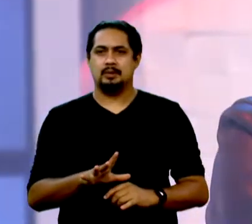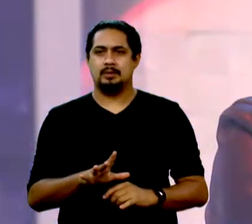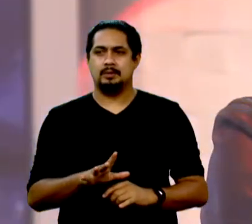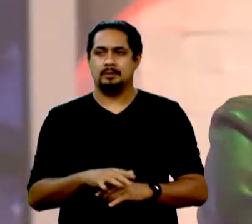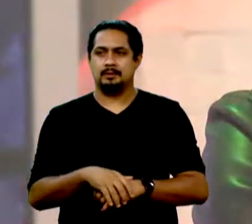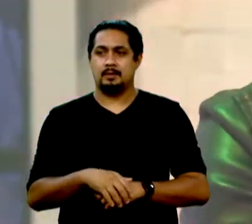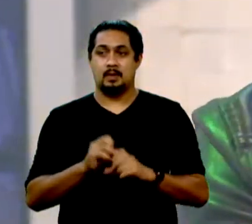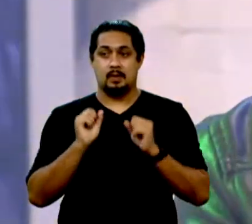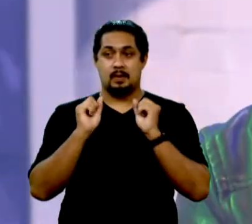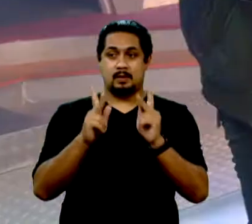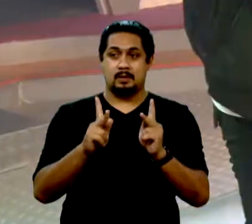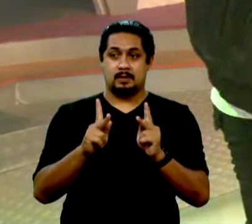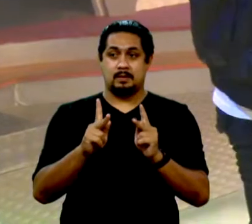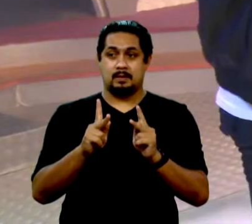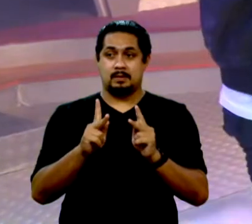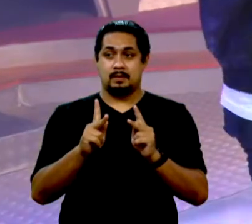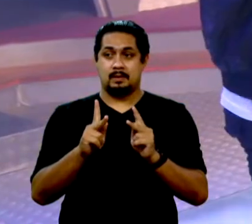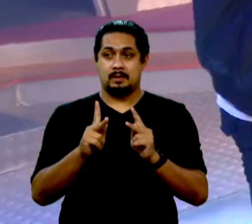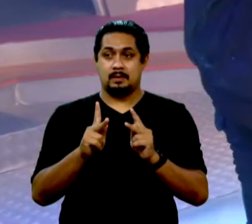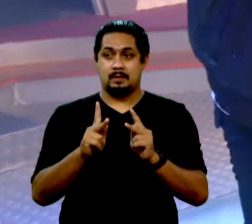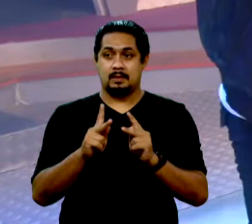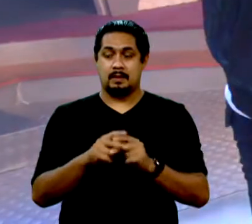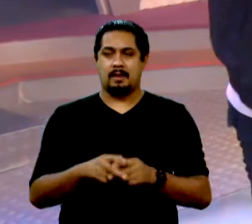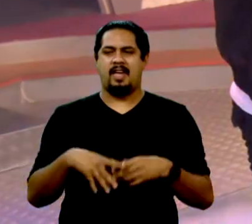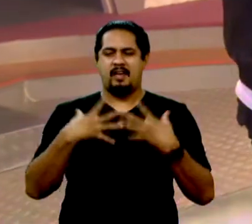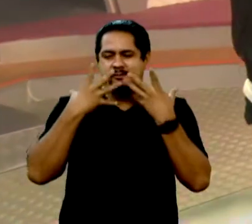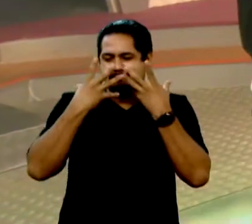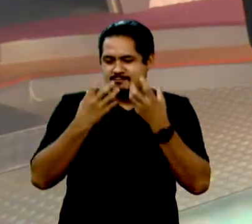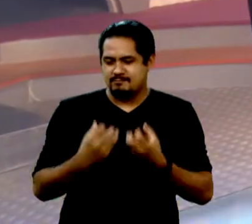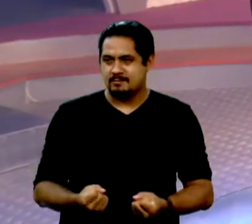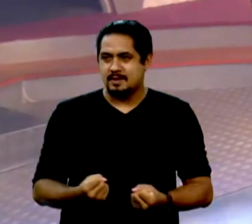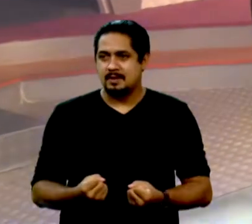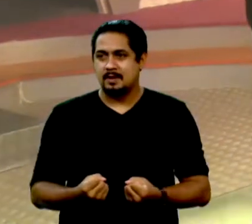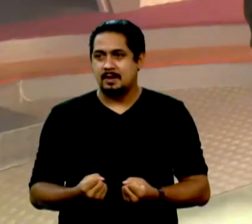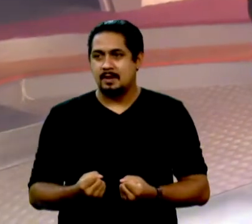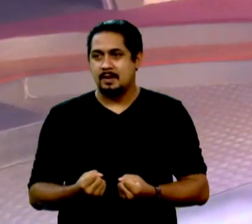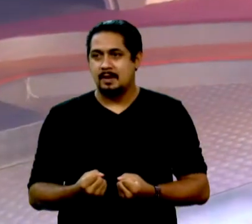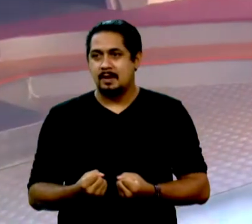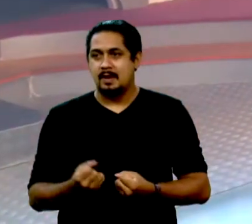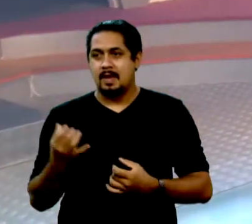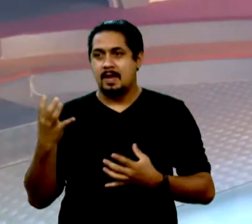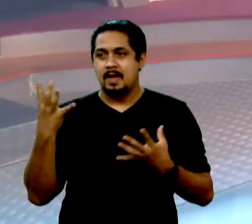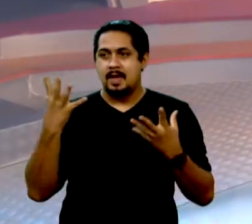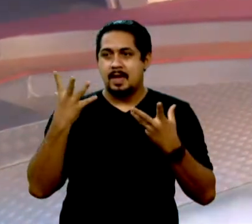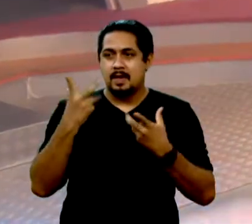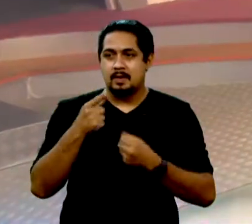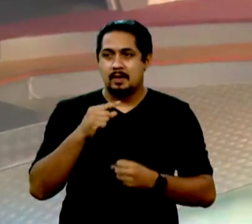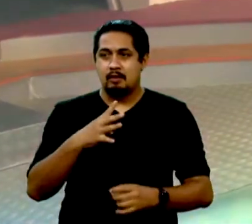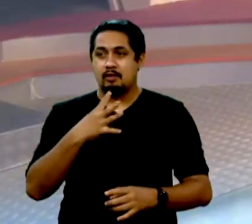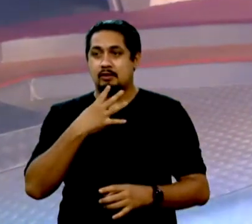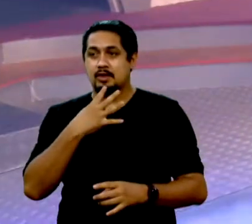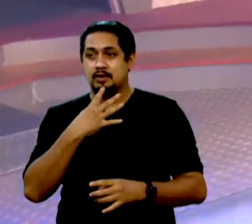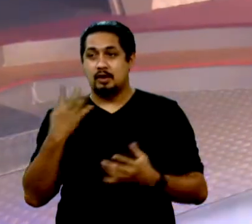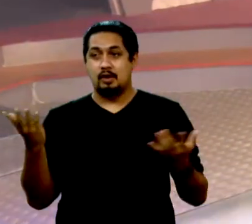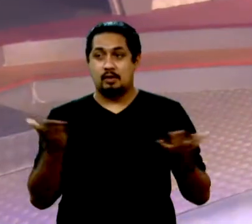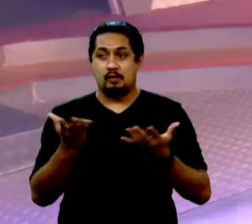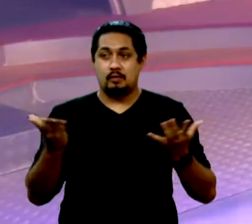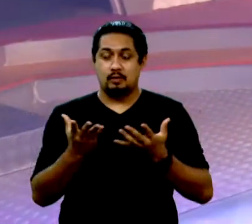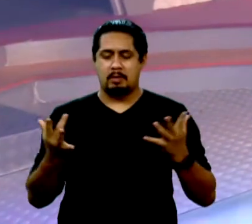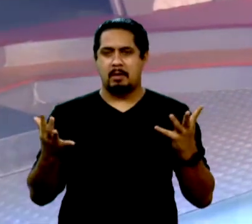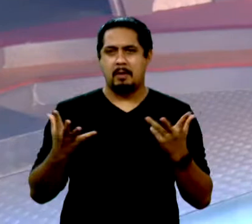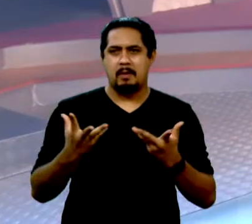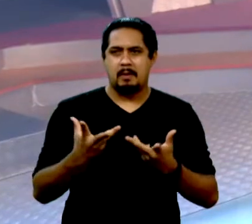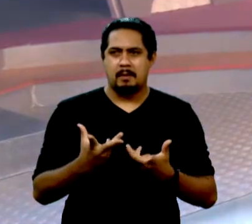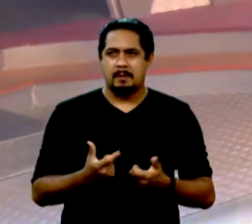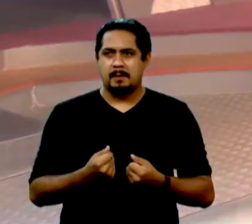pra machucar. Só as pesadas. Ai, gente, olha, esse querido que eu tô recebendo hoje, abrindo esse programa